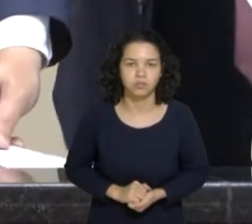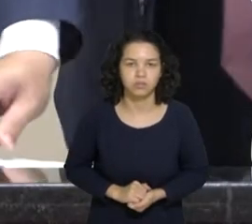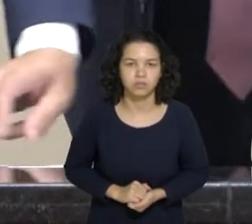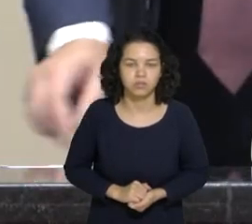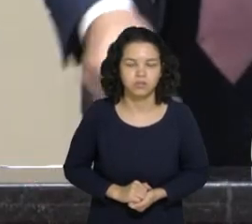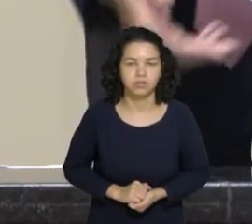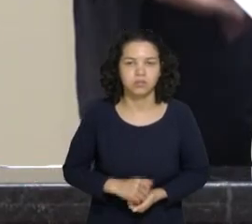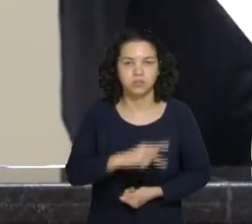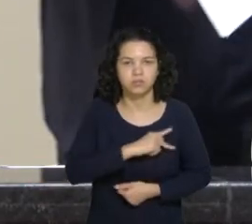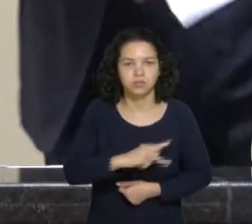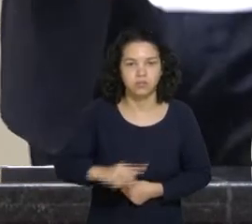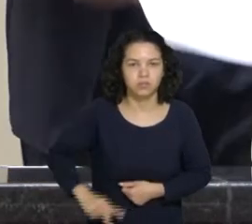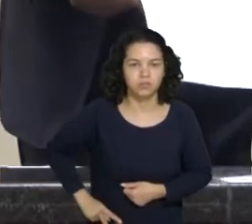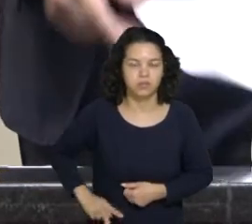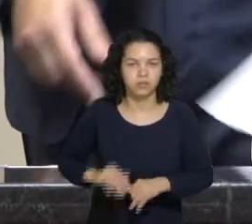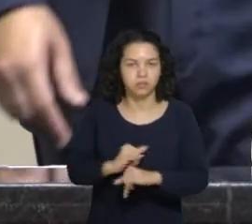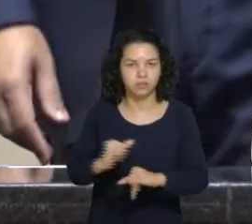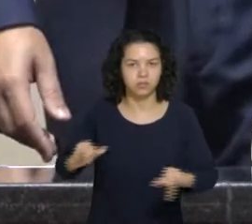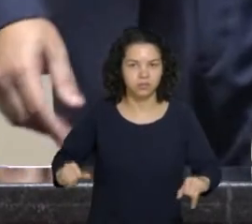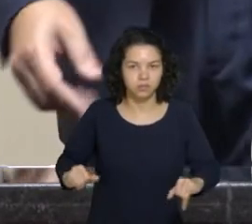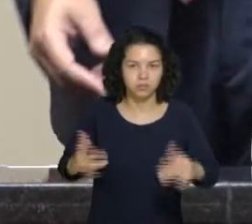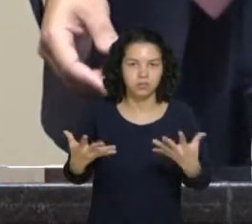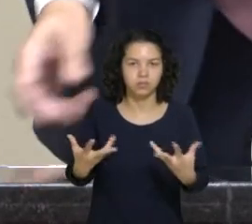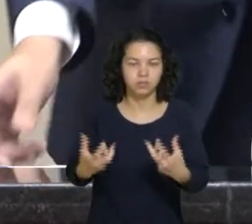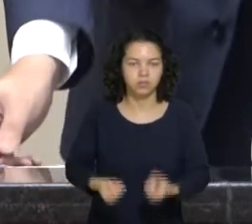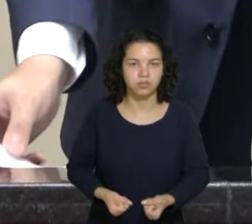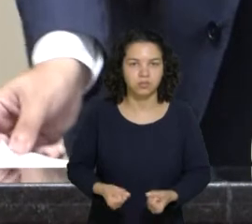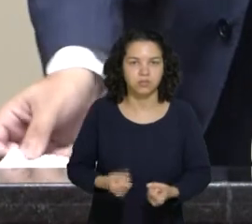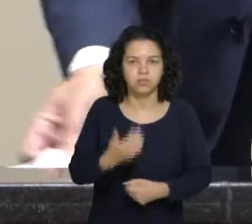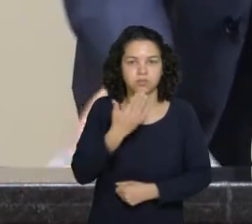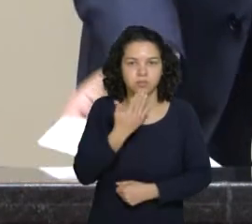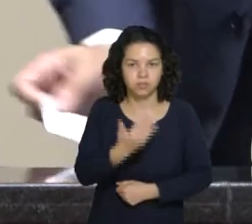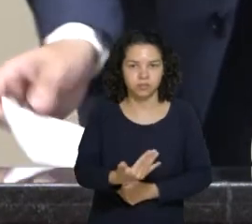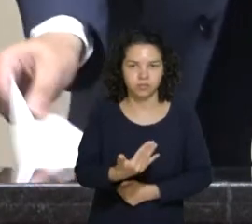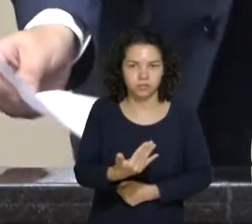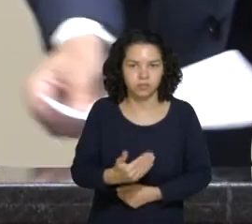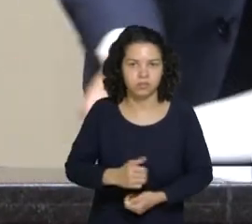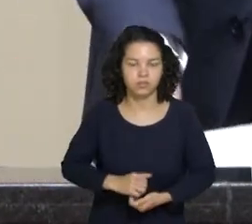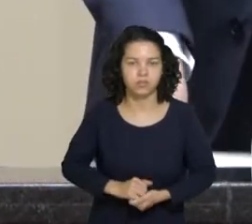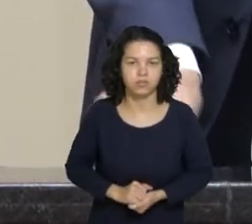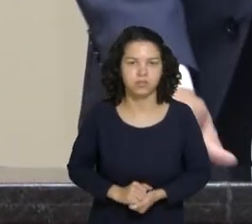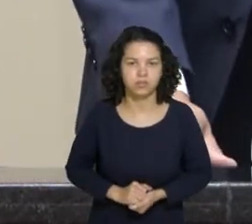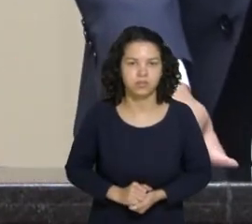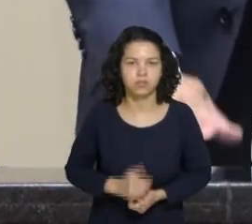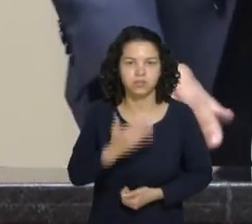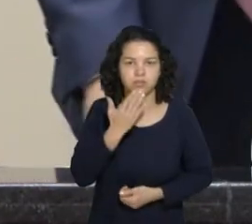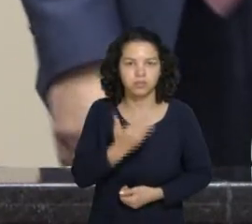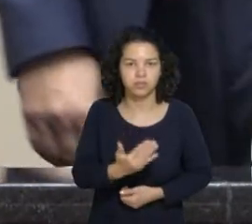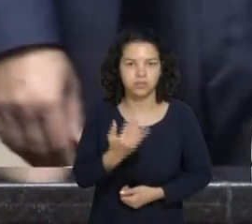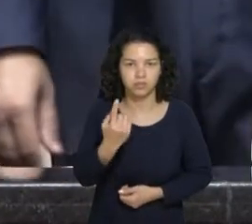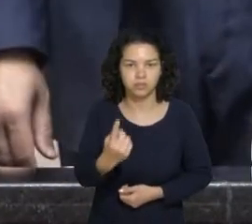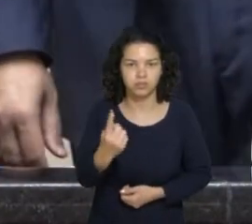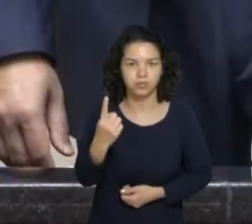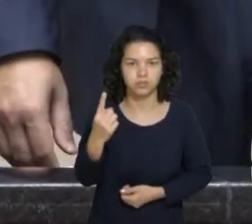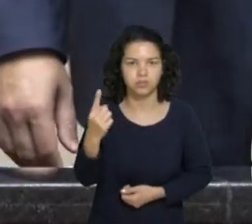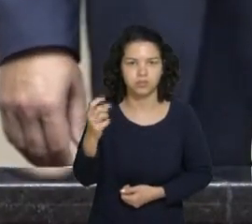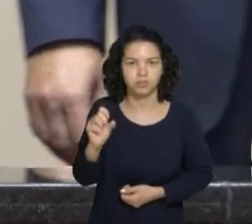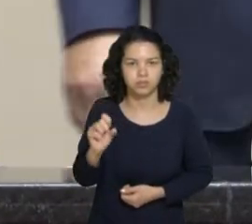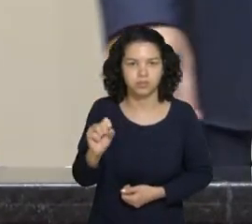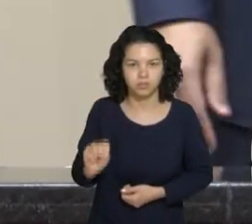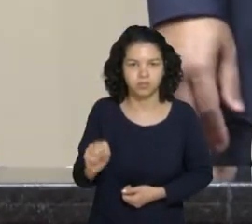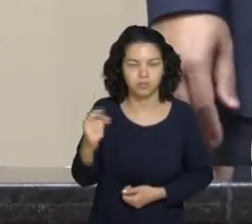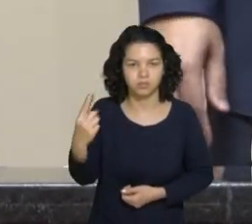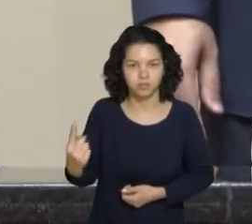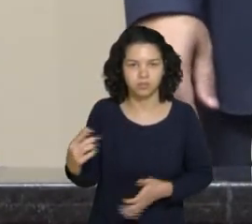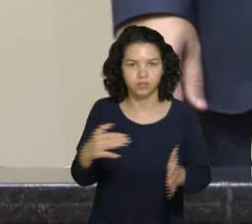essa Presidente comunica que difere os seguintes requerimento requerimento 1.181